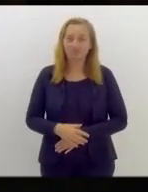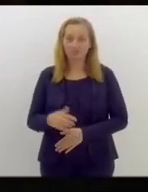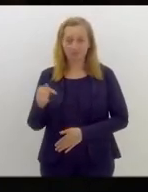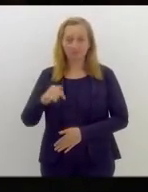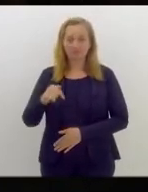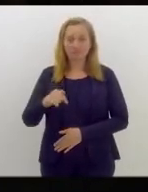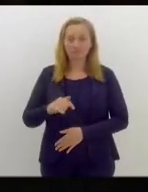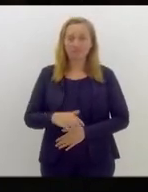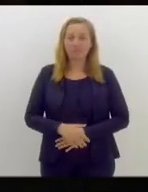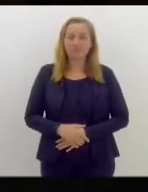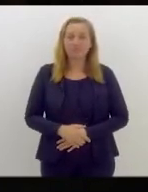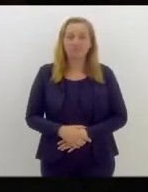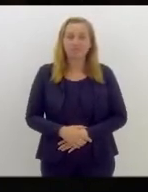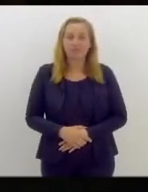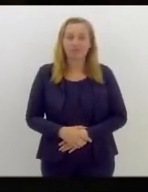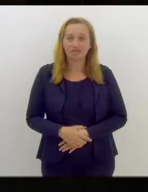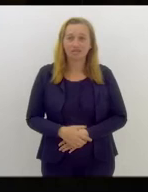eu